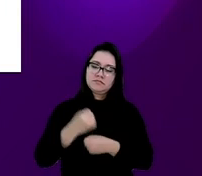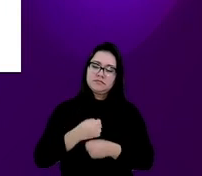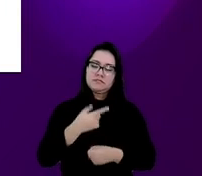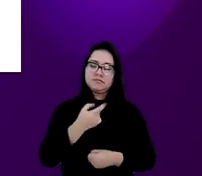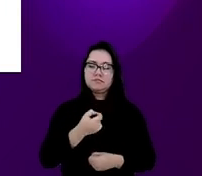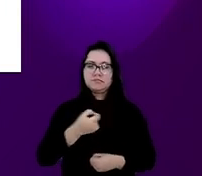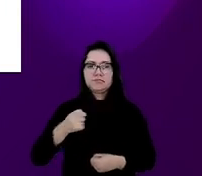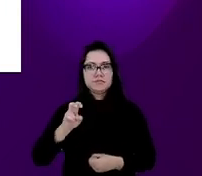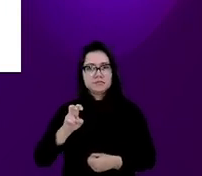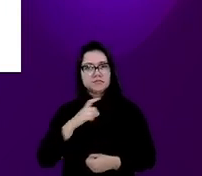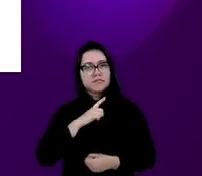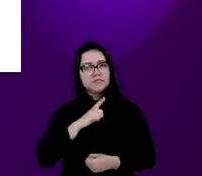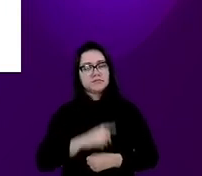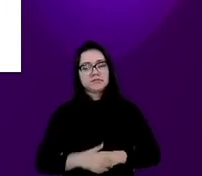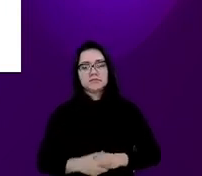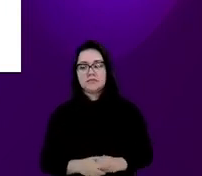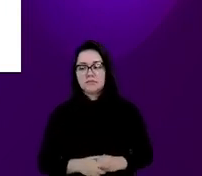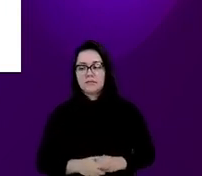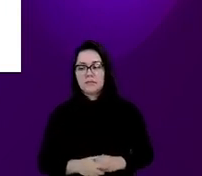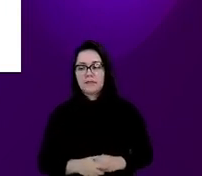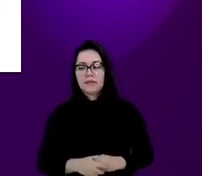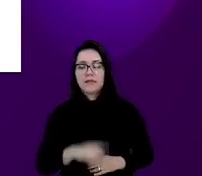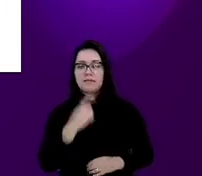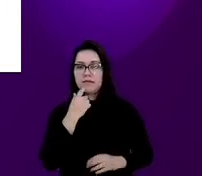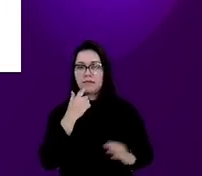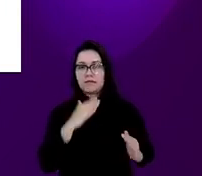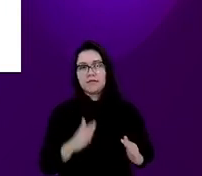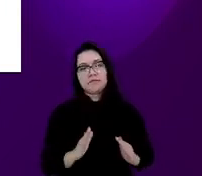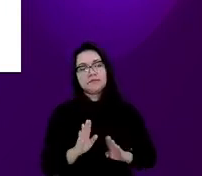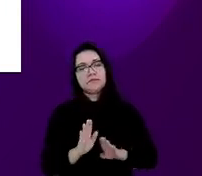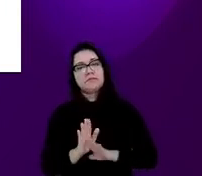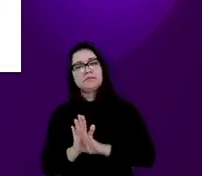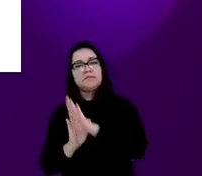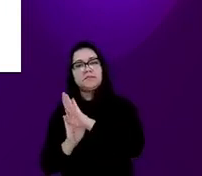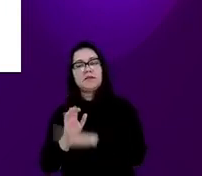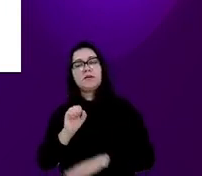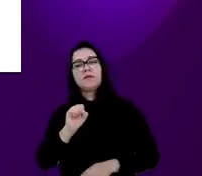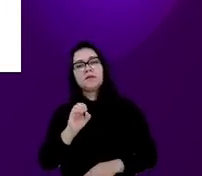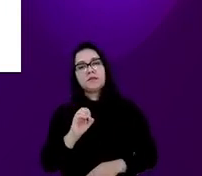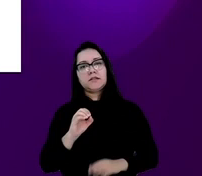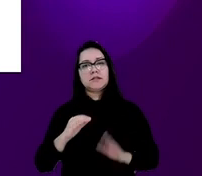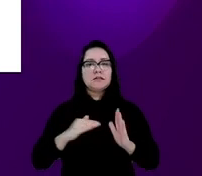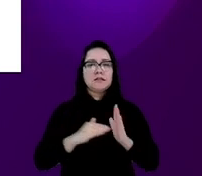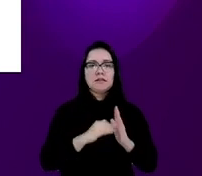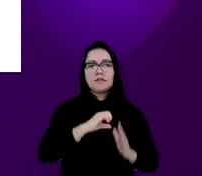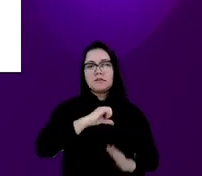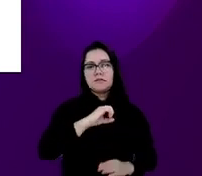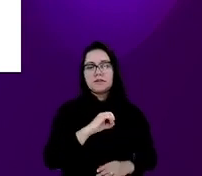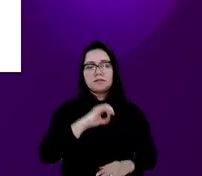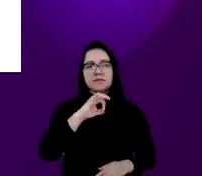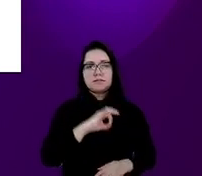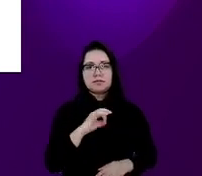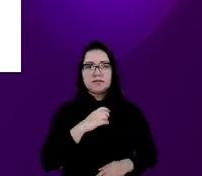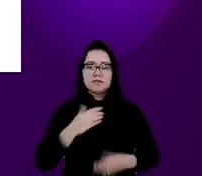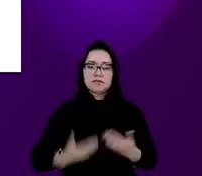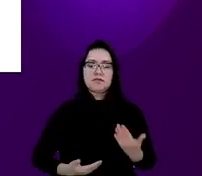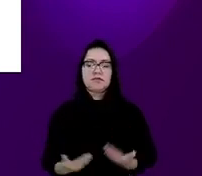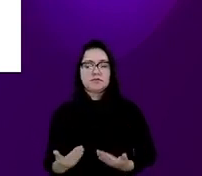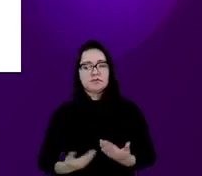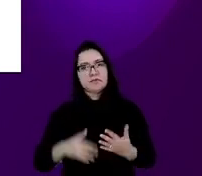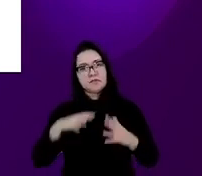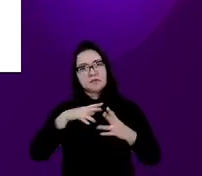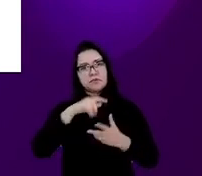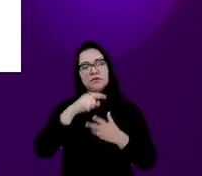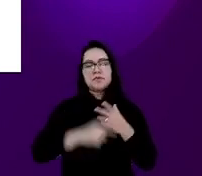e em vermelho subindo então para praticamente hoje em termos de 80% a 90% nos serviços mundiais. Hoje lá na Américas a gente